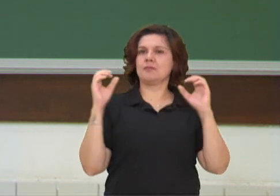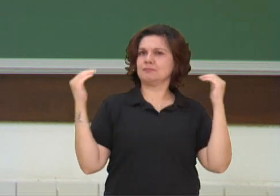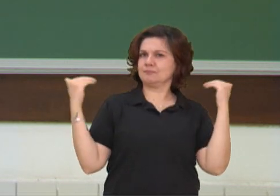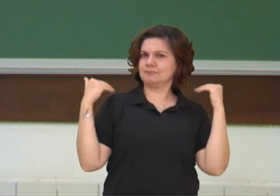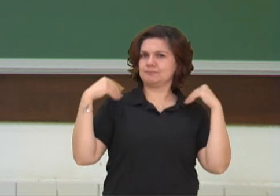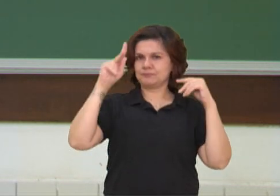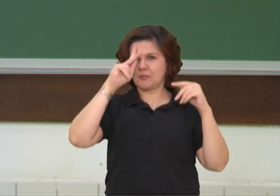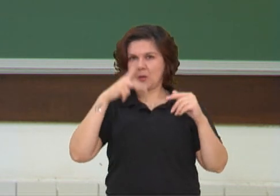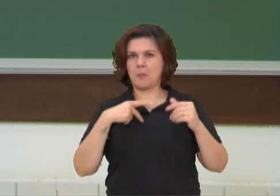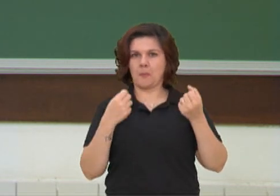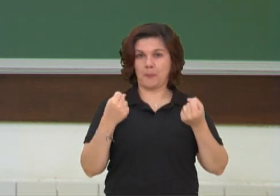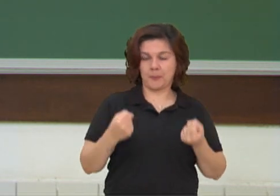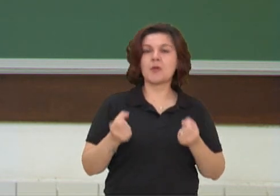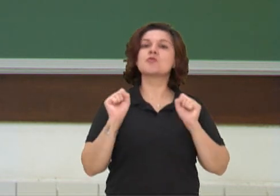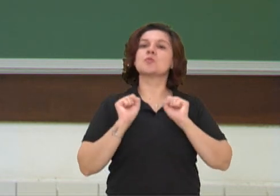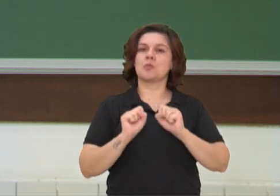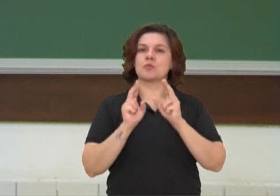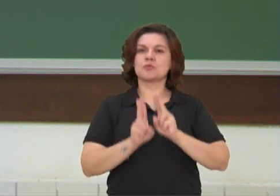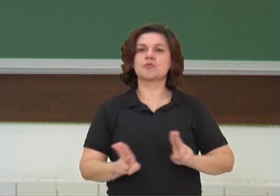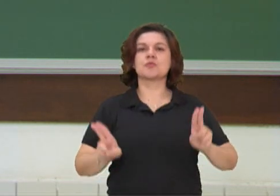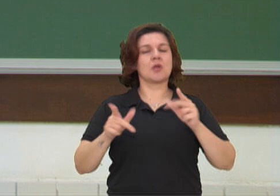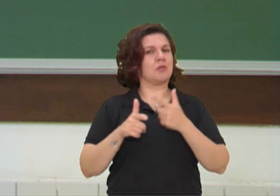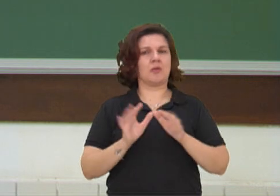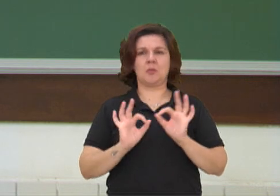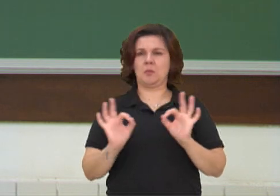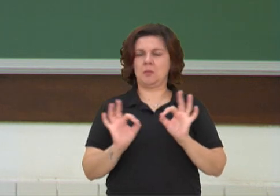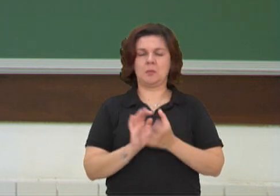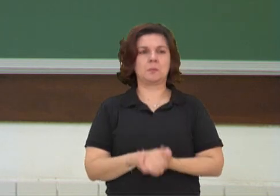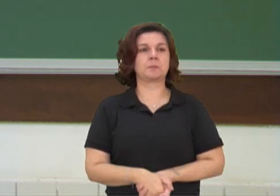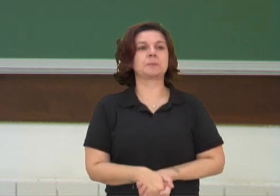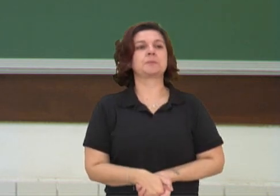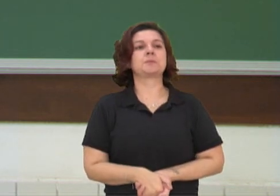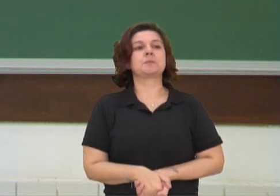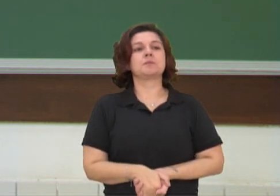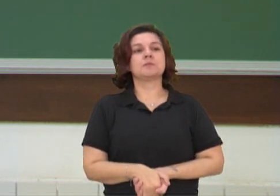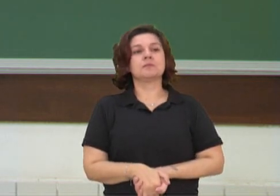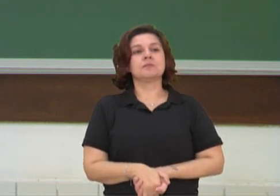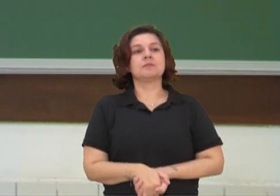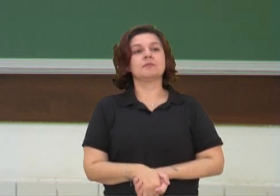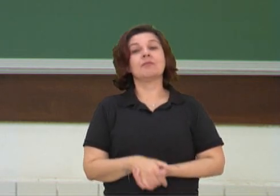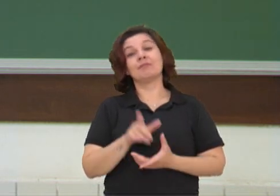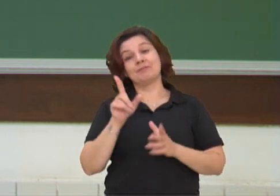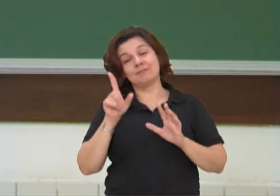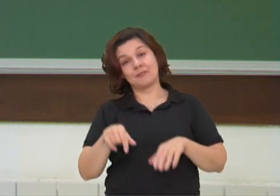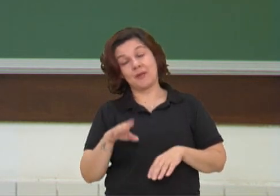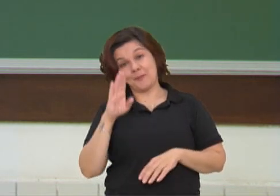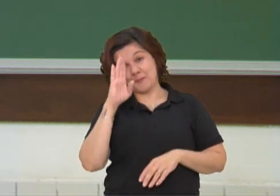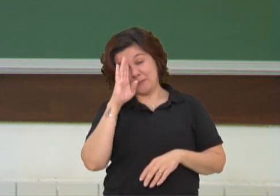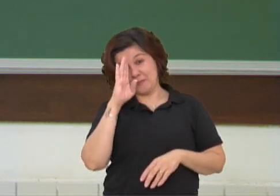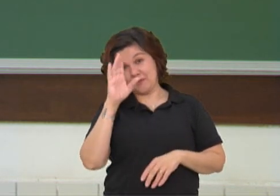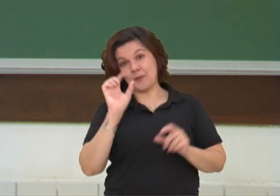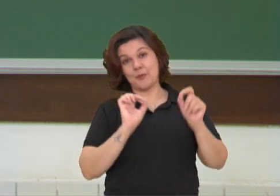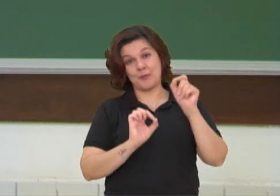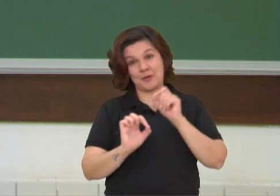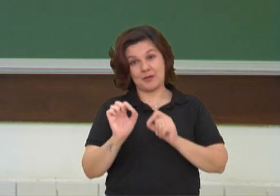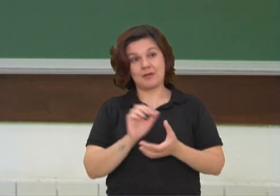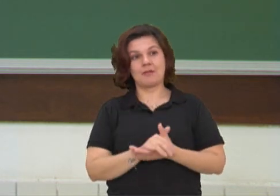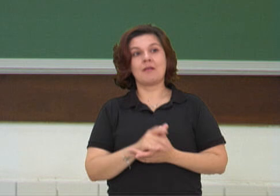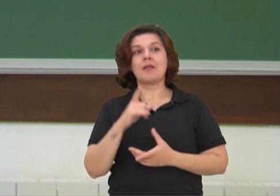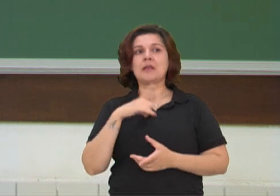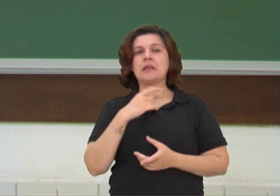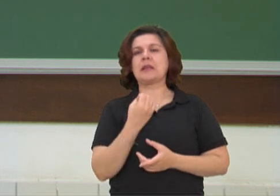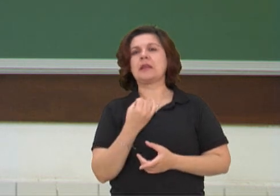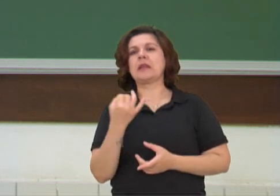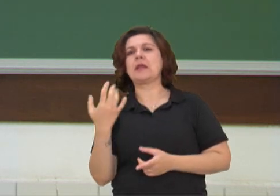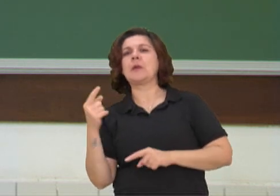calistenia, para conseguir ter ali um melhor condicionamento, sem problema nenhum. E outra coisa, como você tem à disposição de alguns equipamentos